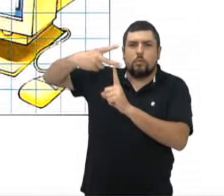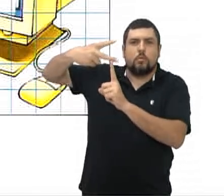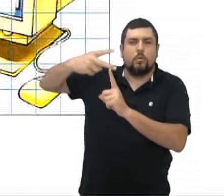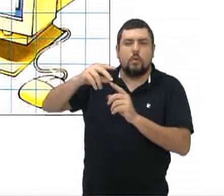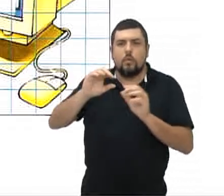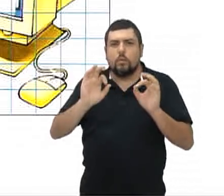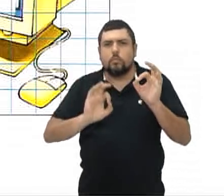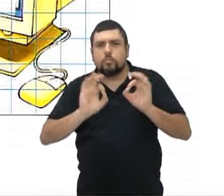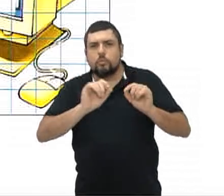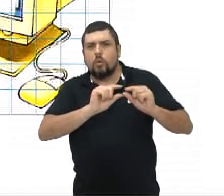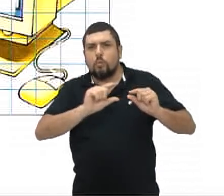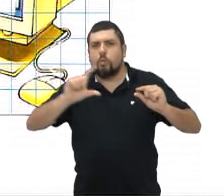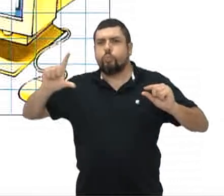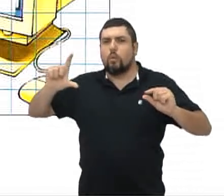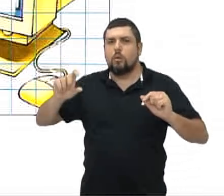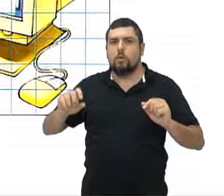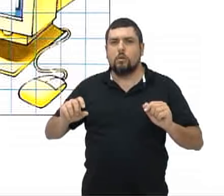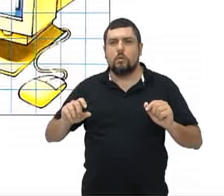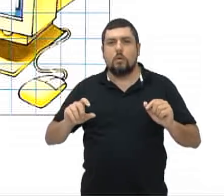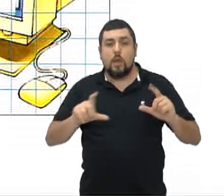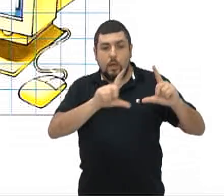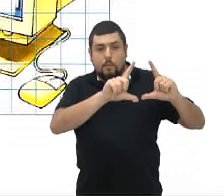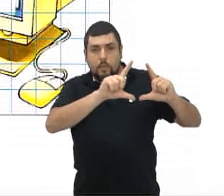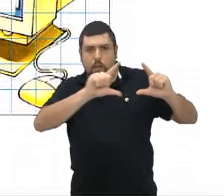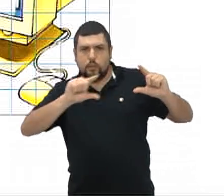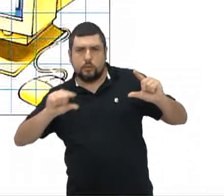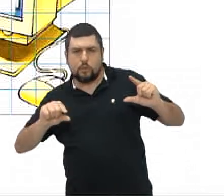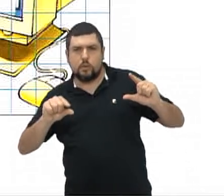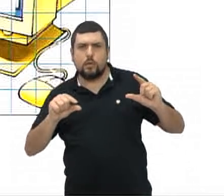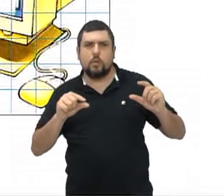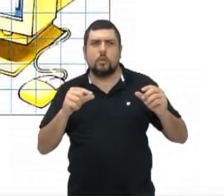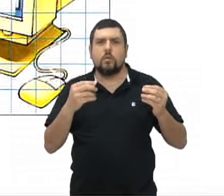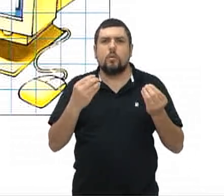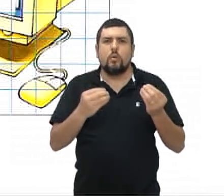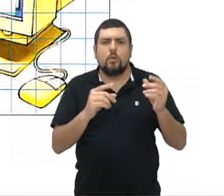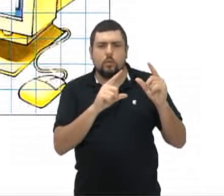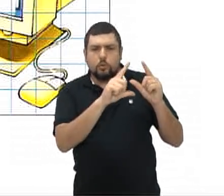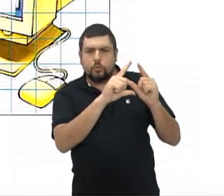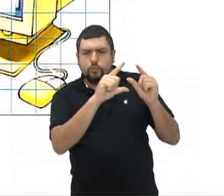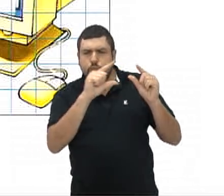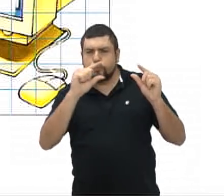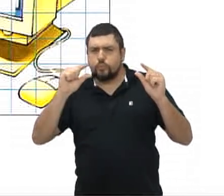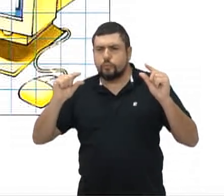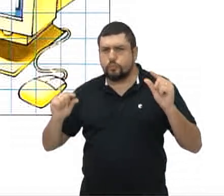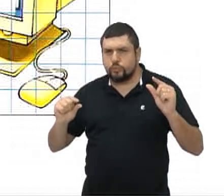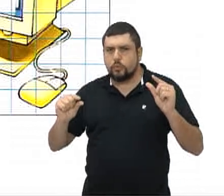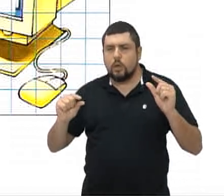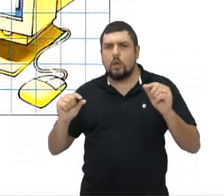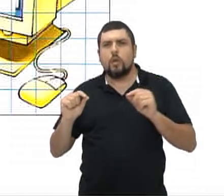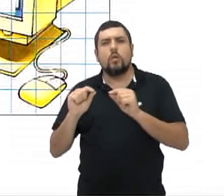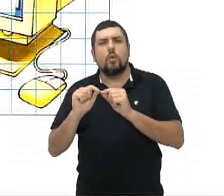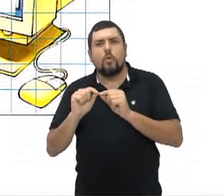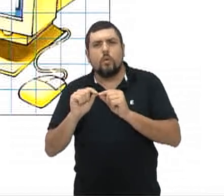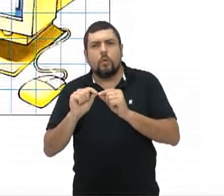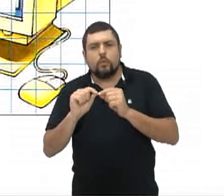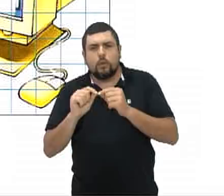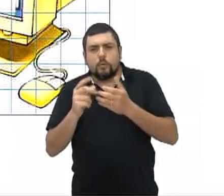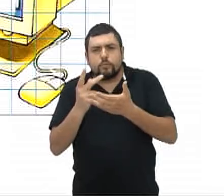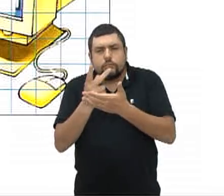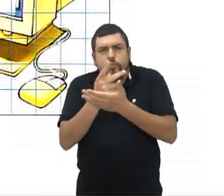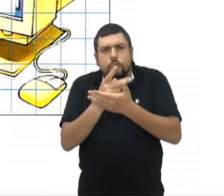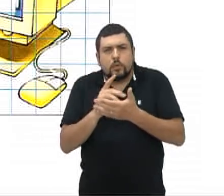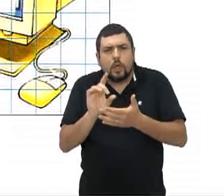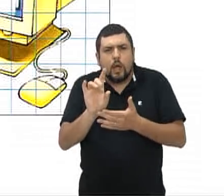reduzir, basta diminuir o tamanho dos quadradinhos, reproduzindo o que cada quadradinho na